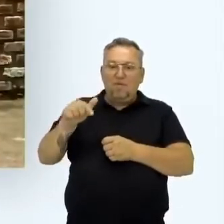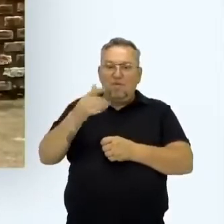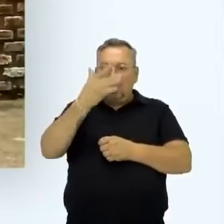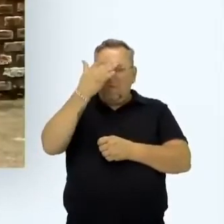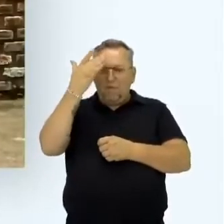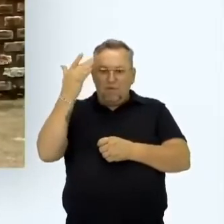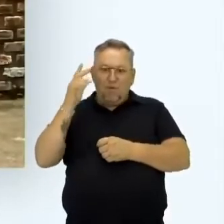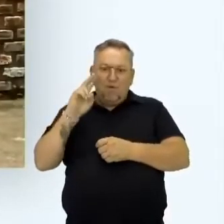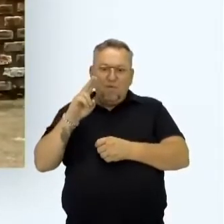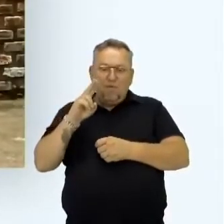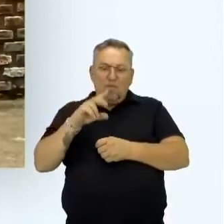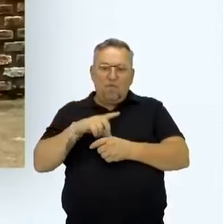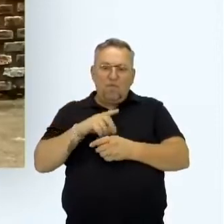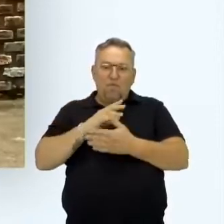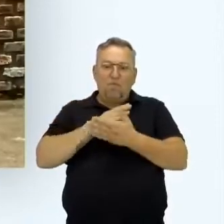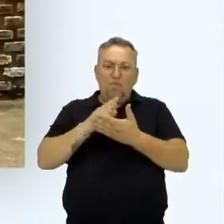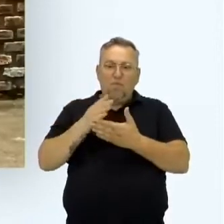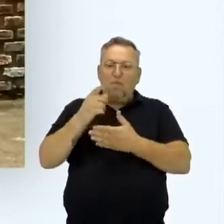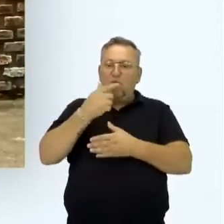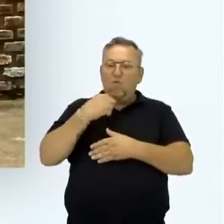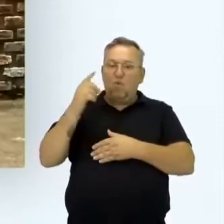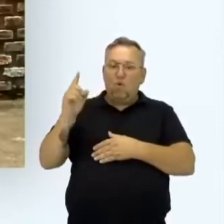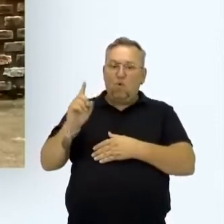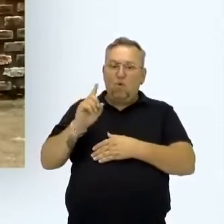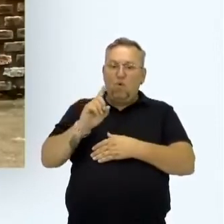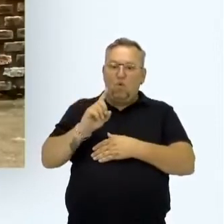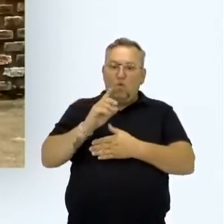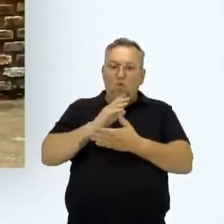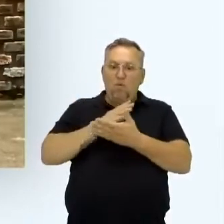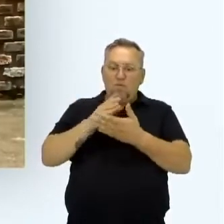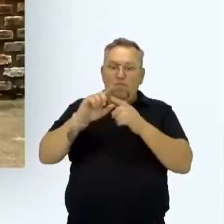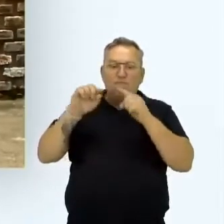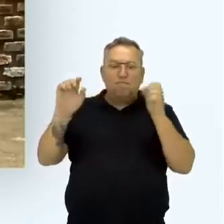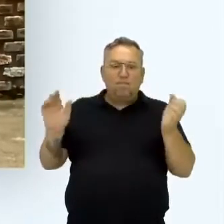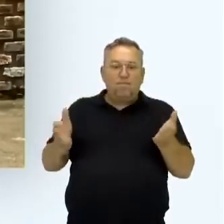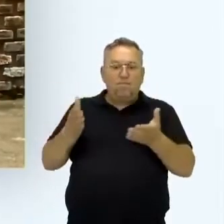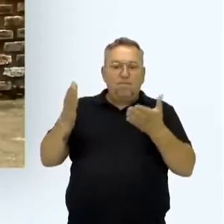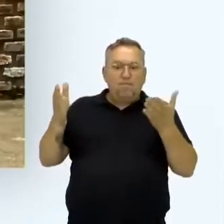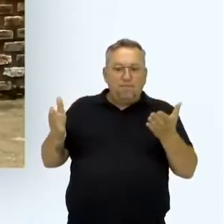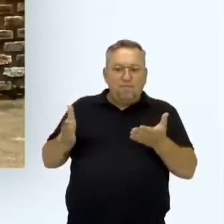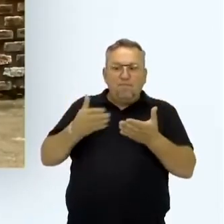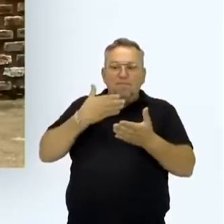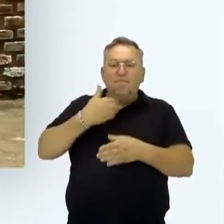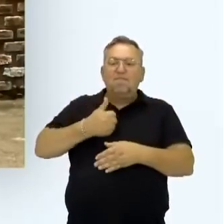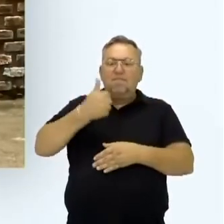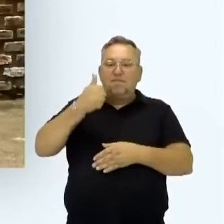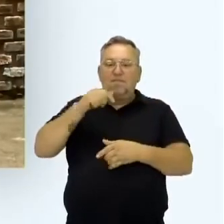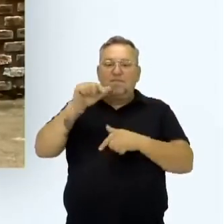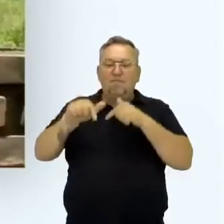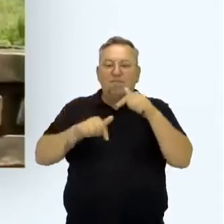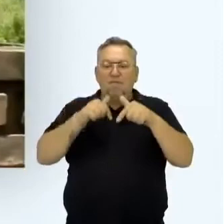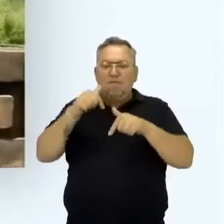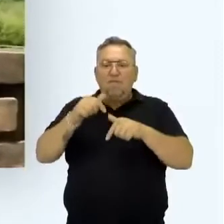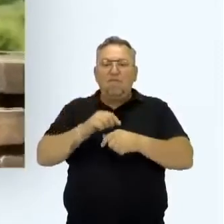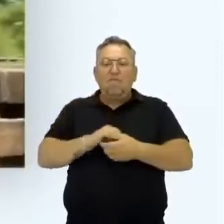do Sebrae apareceu em casa, começou me incentivando para mim melhorar mais o